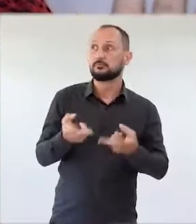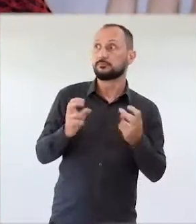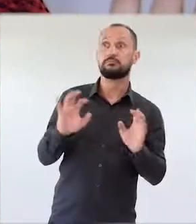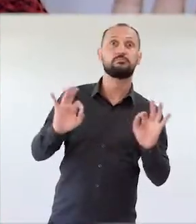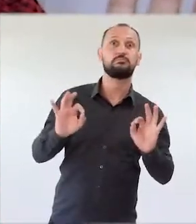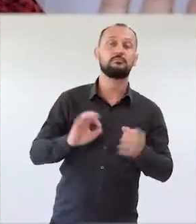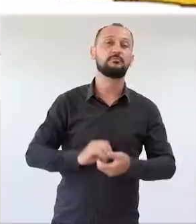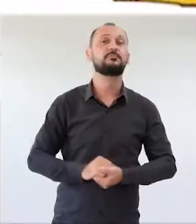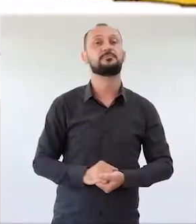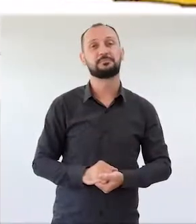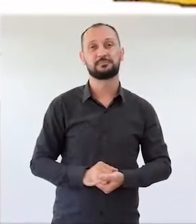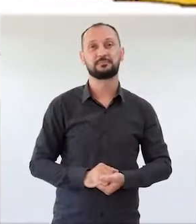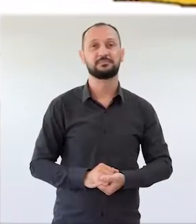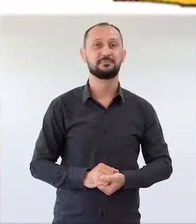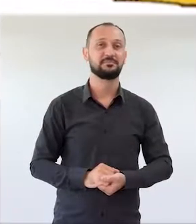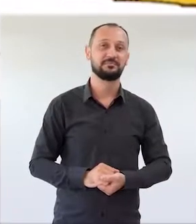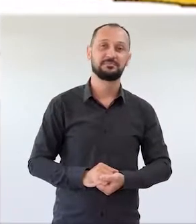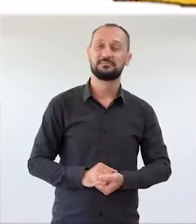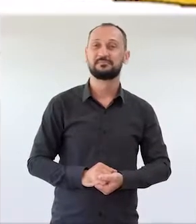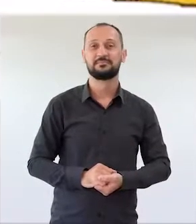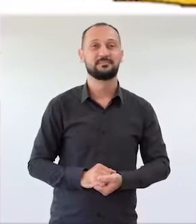gente perceber.